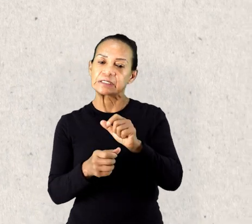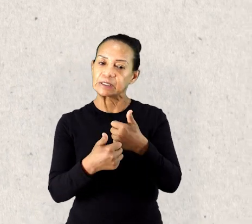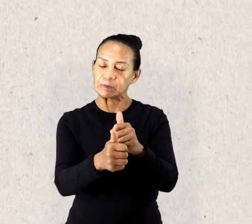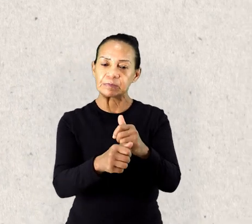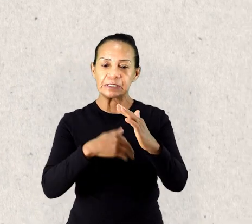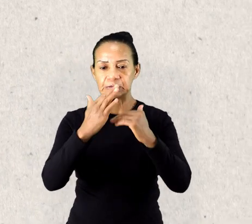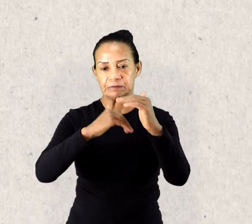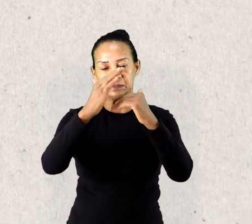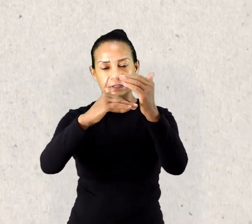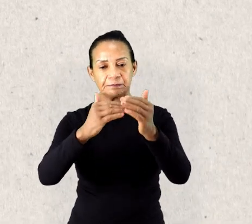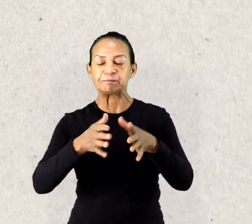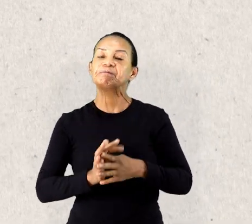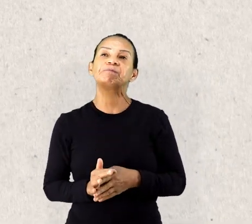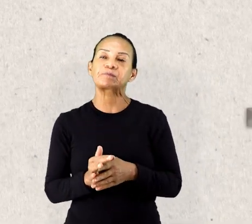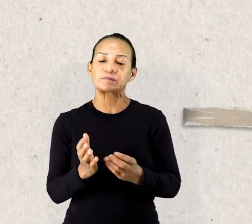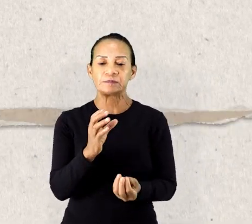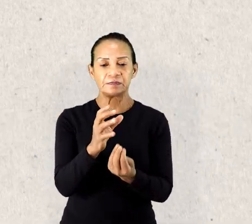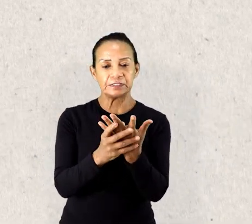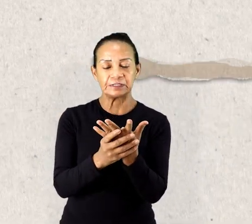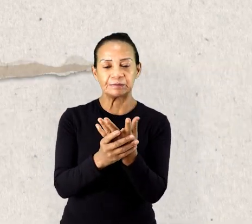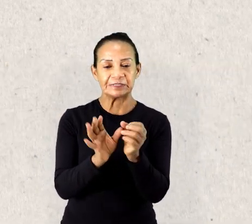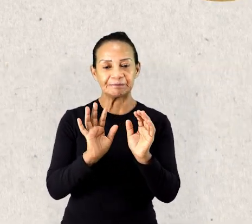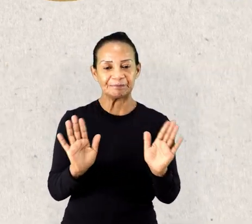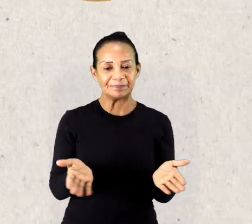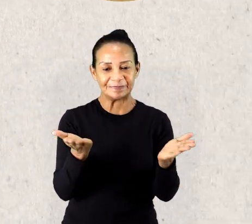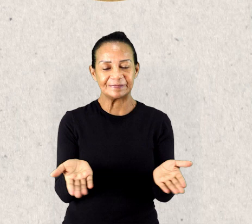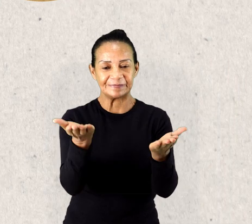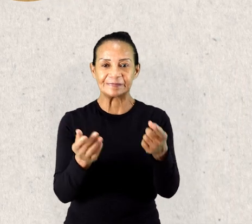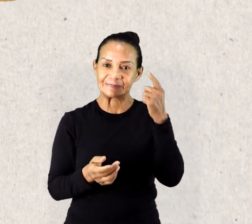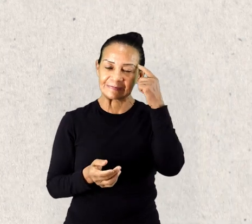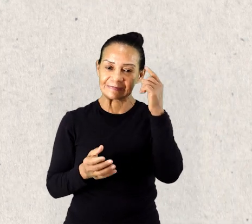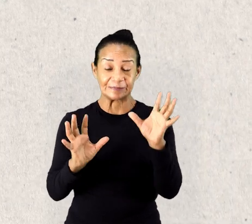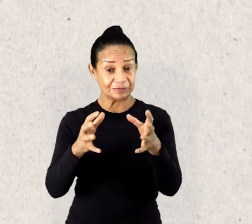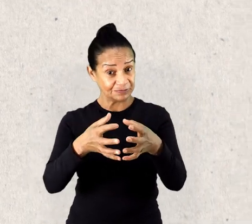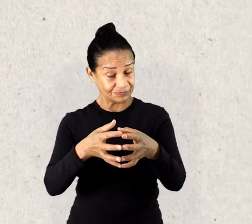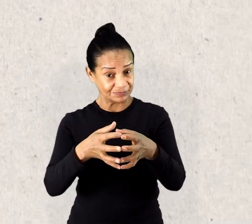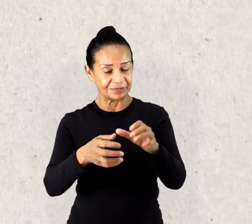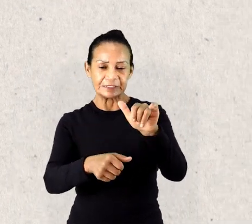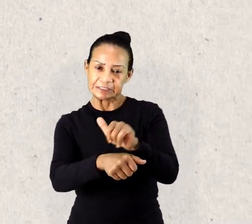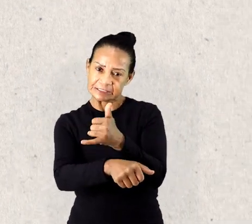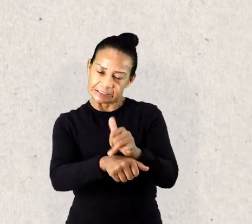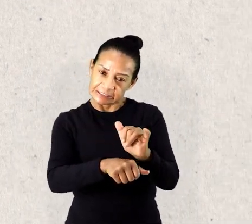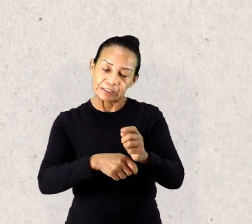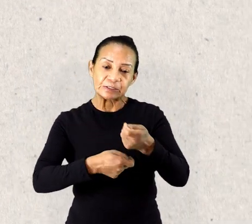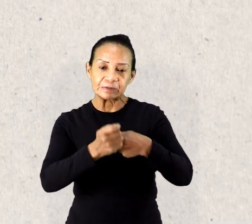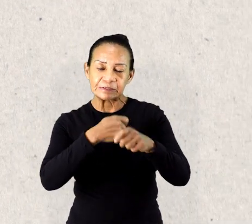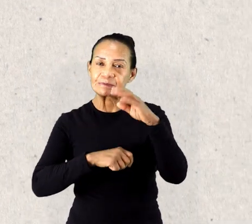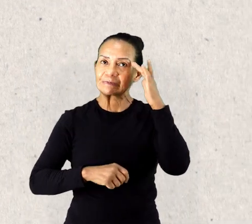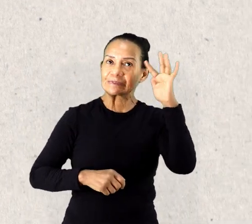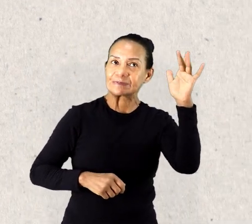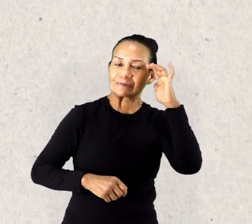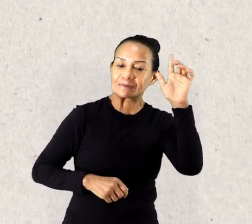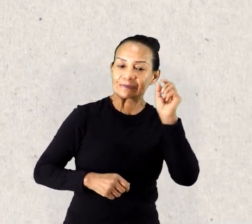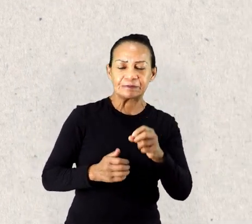lideranças e acompanha sua evolução. Nascemos para dar aquele empurrãozinho, para pensar em conjunto e de forma estratégica seus